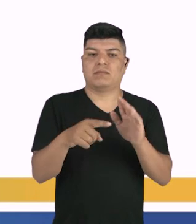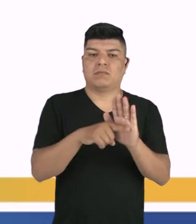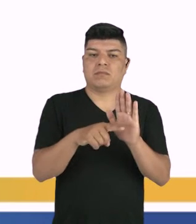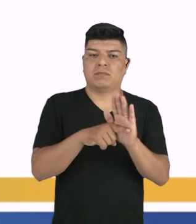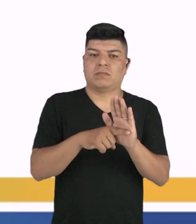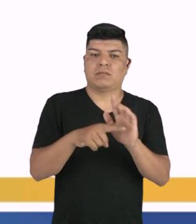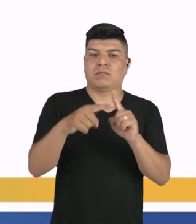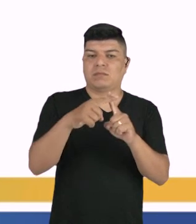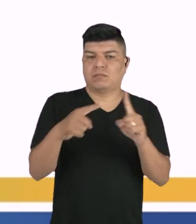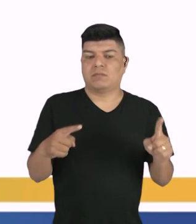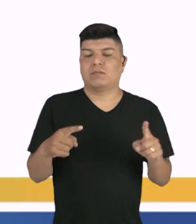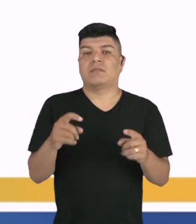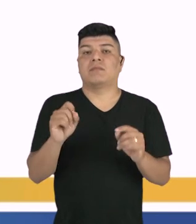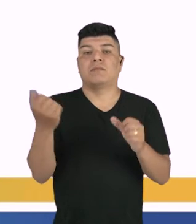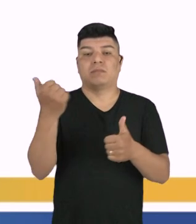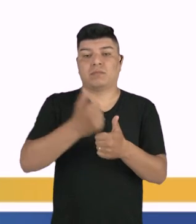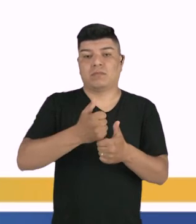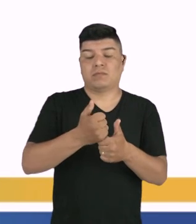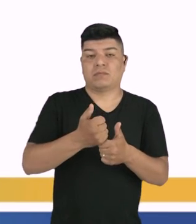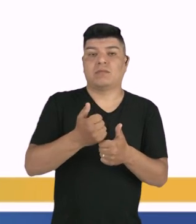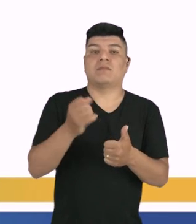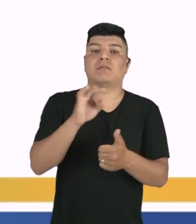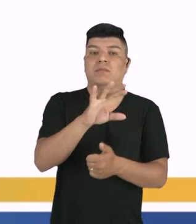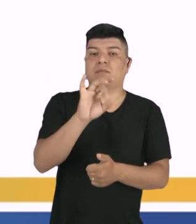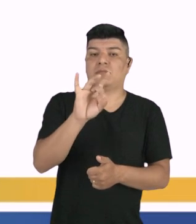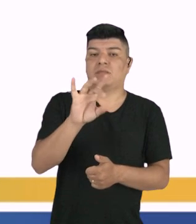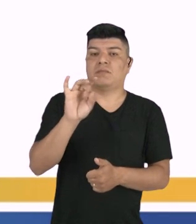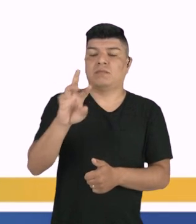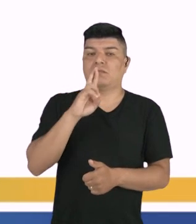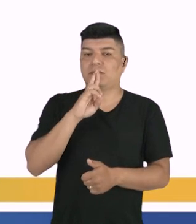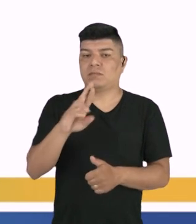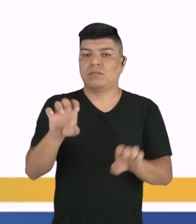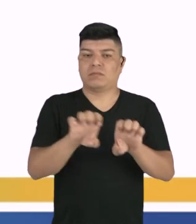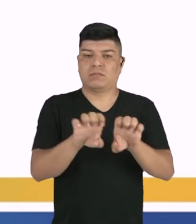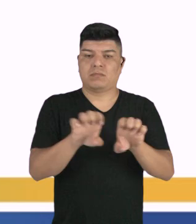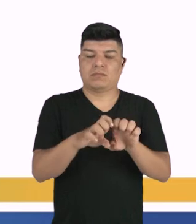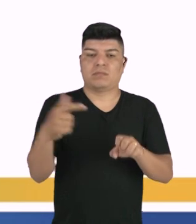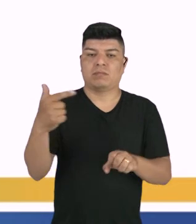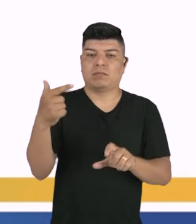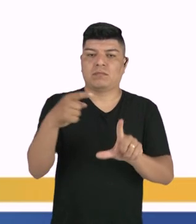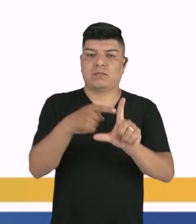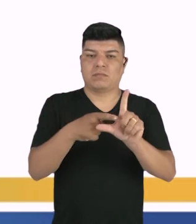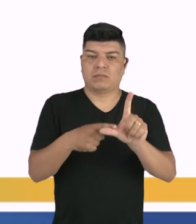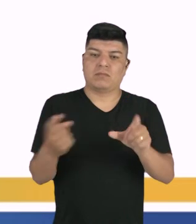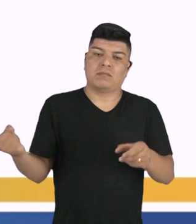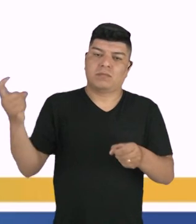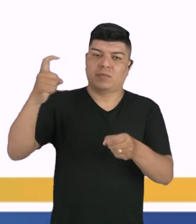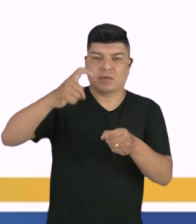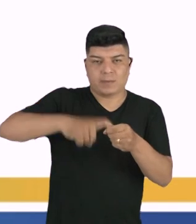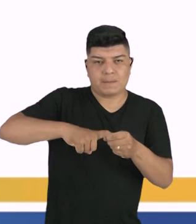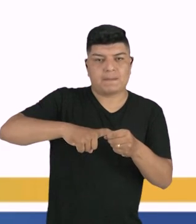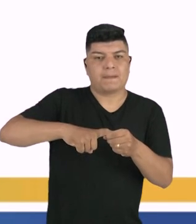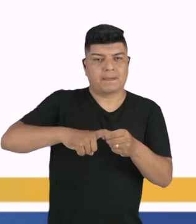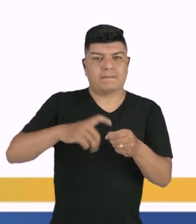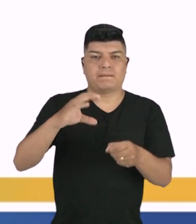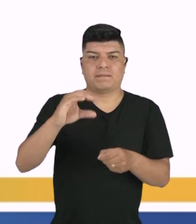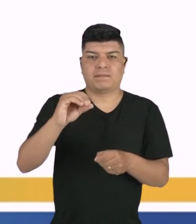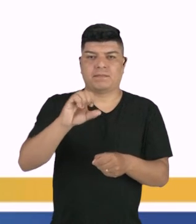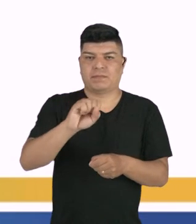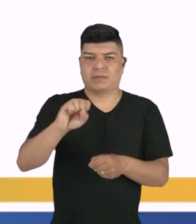meio. Como você fez a substituição conveniente, né, para resolver a equação do segundo grau, retornemos o cosseno,